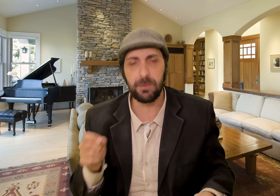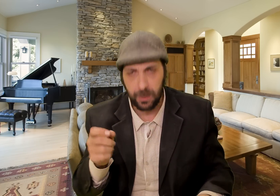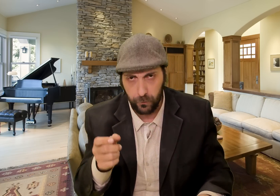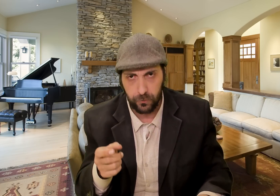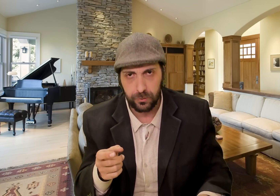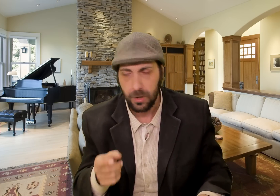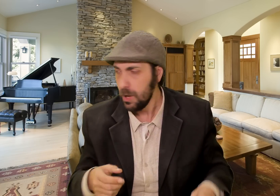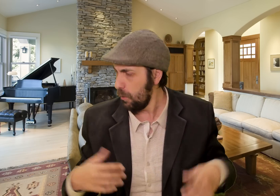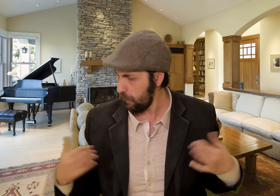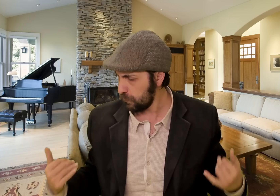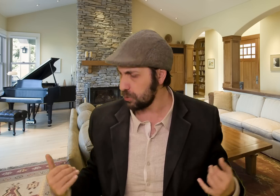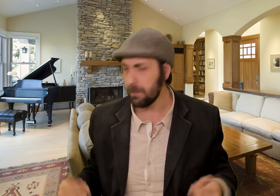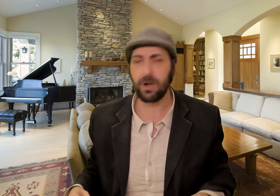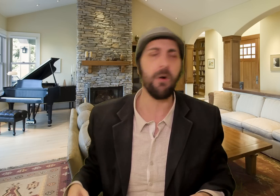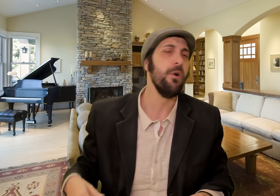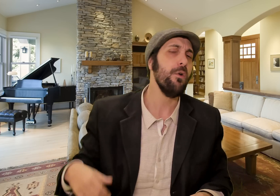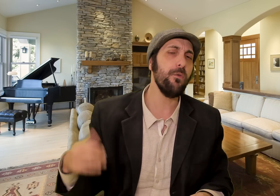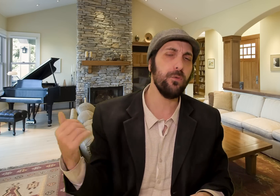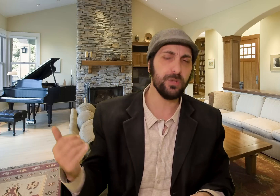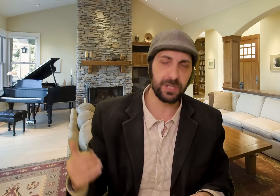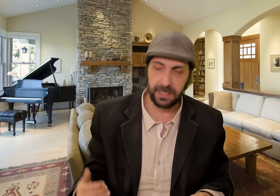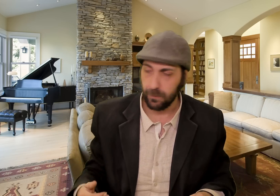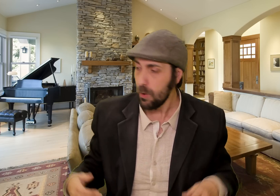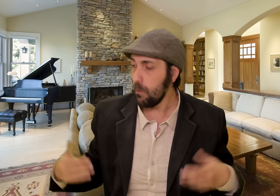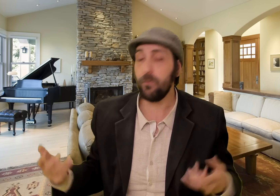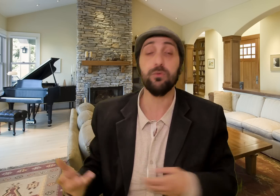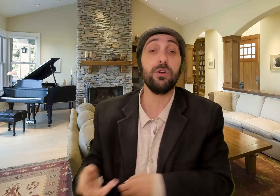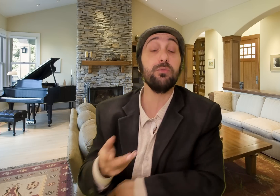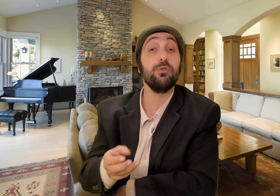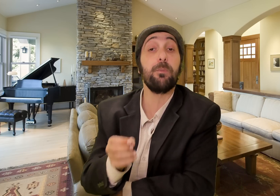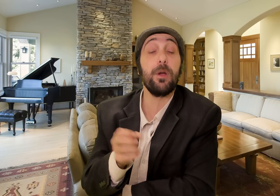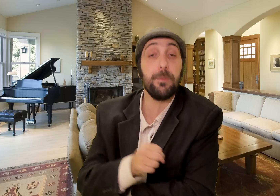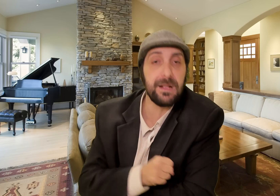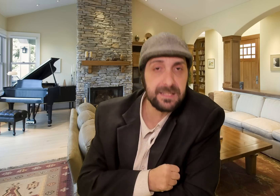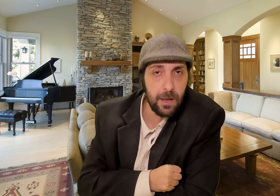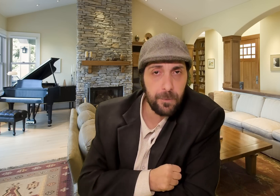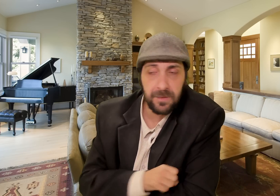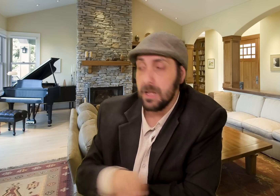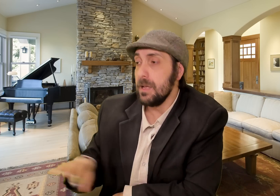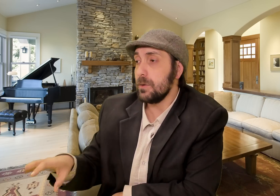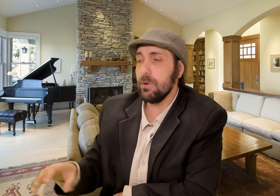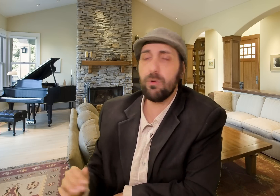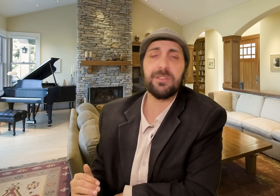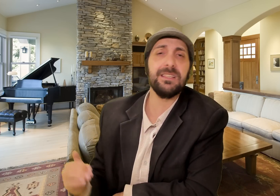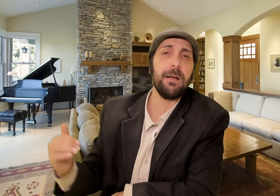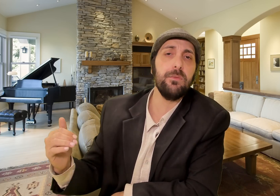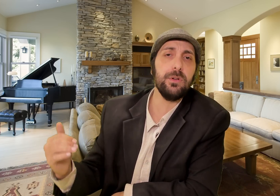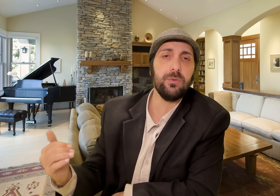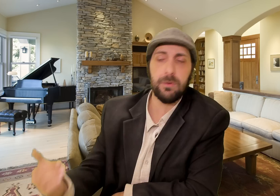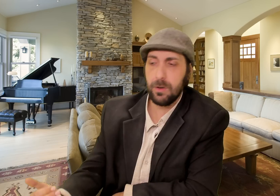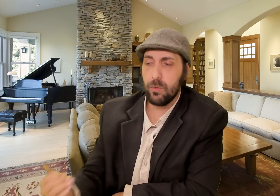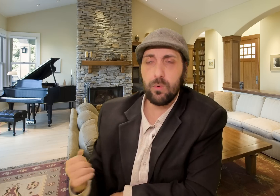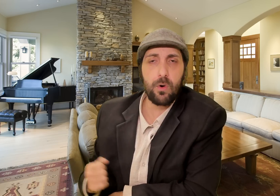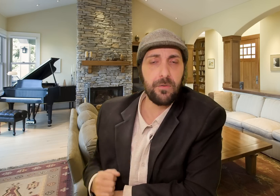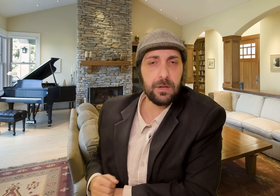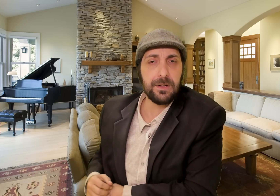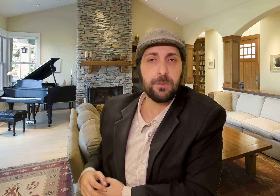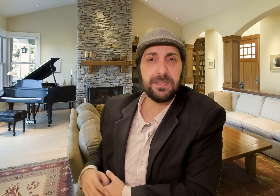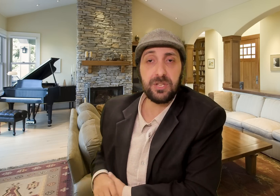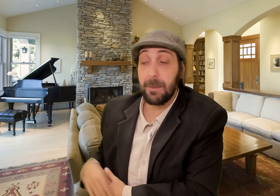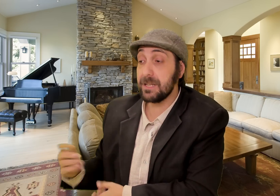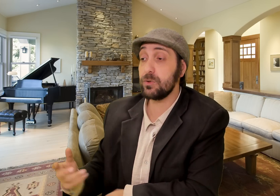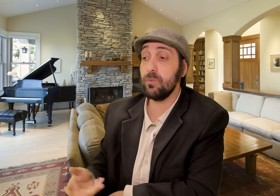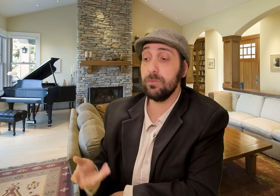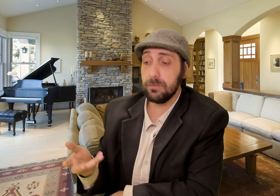do ICMS Vamos criar um fundo um fundo na moral um fundo incrível um fundo oriundo do próprio pessoal quando o auxiliar muito o governo